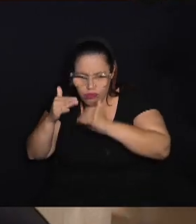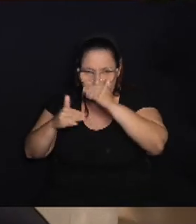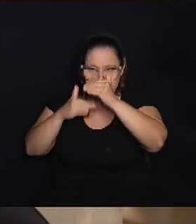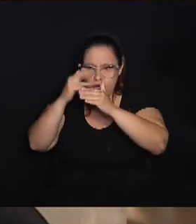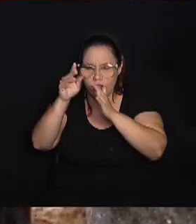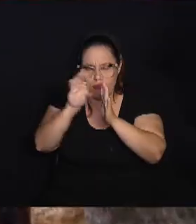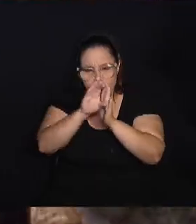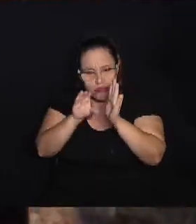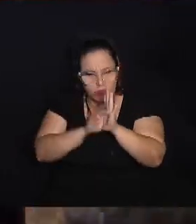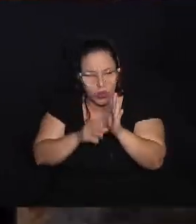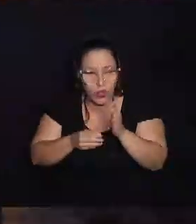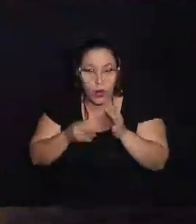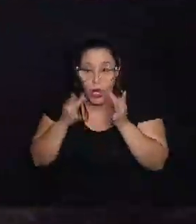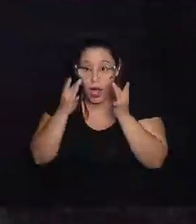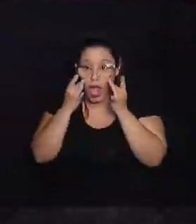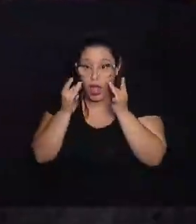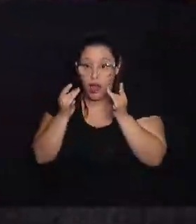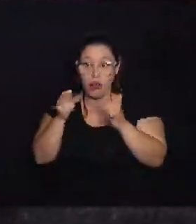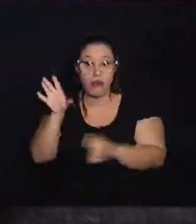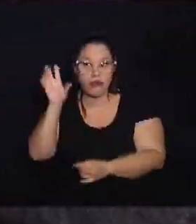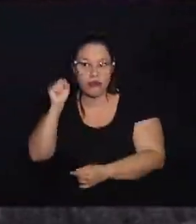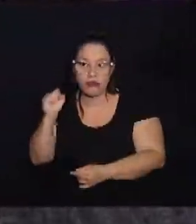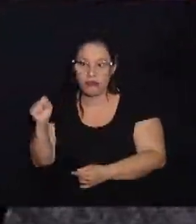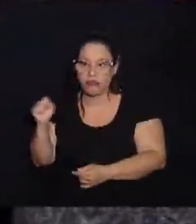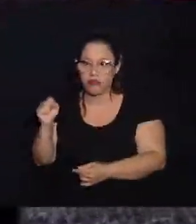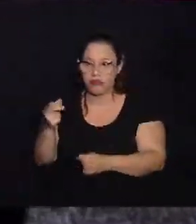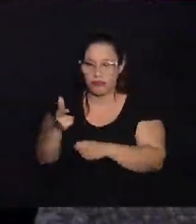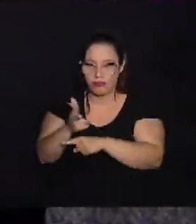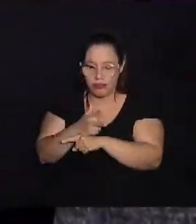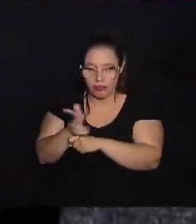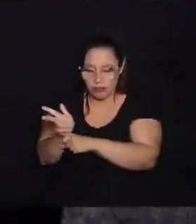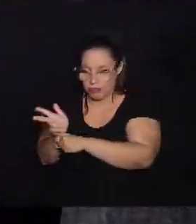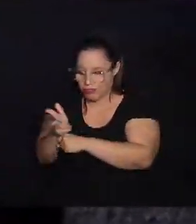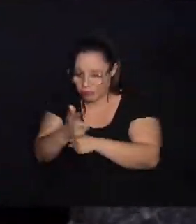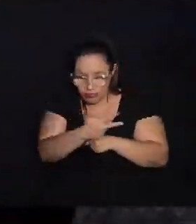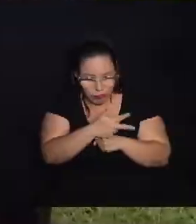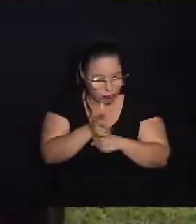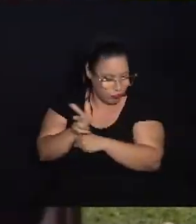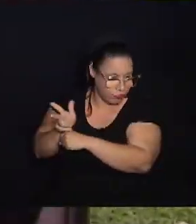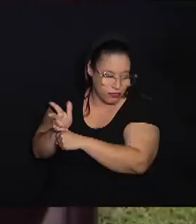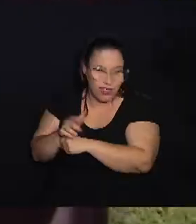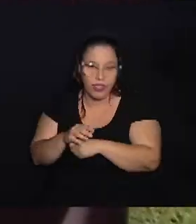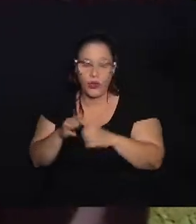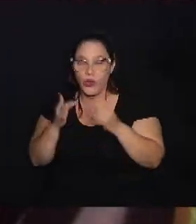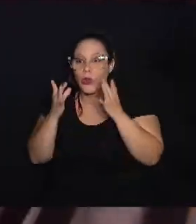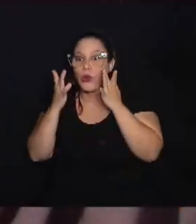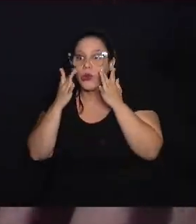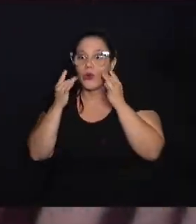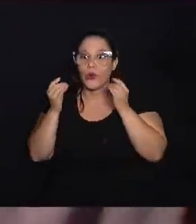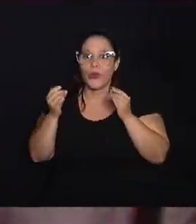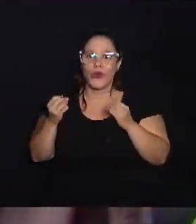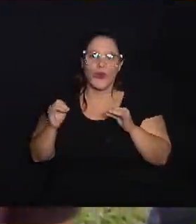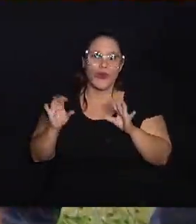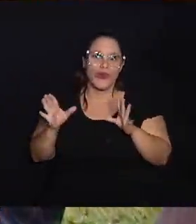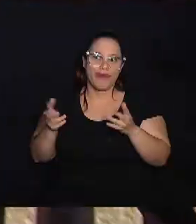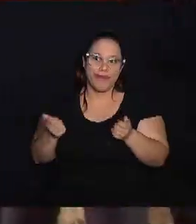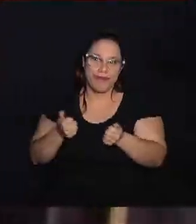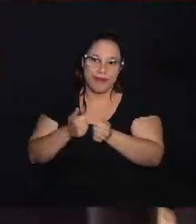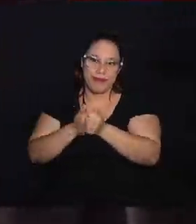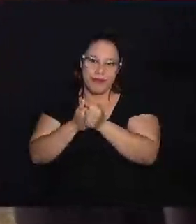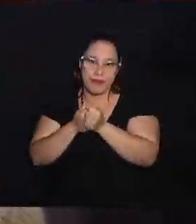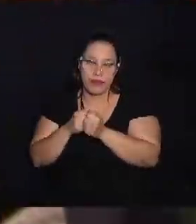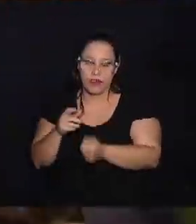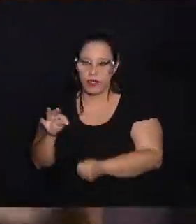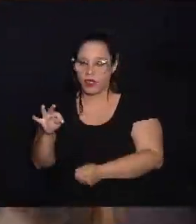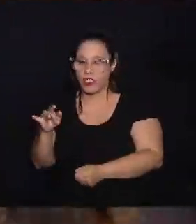roteiro, atuar, captar áudio, vídeo, um mundo cinematográfico que encanta quem participa. A Tiffany